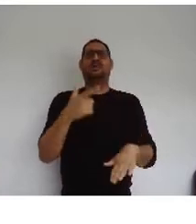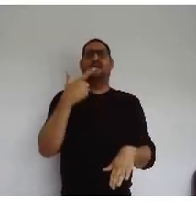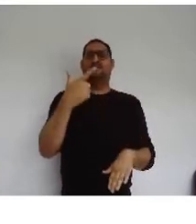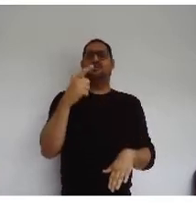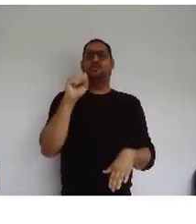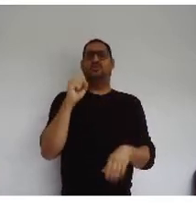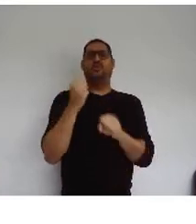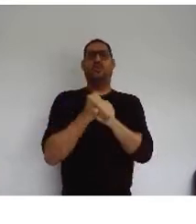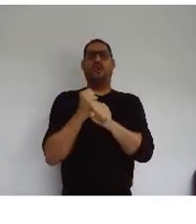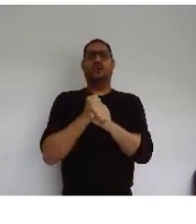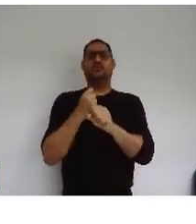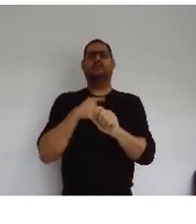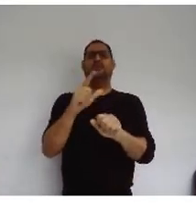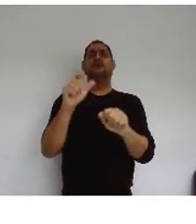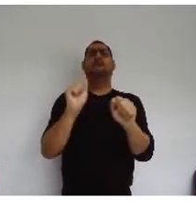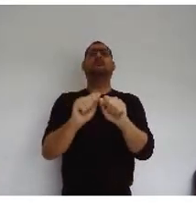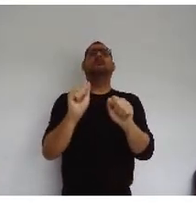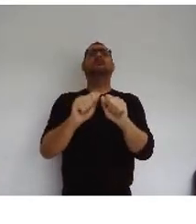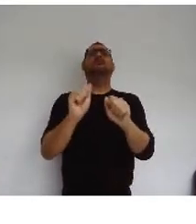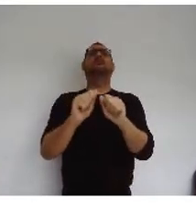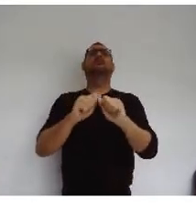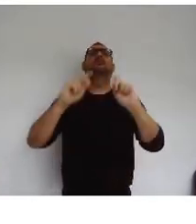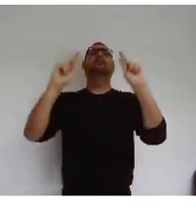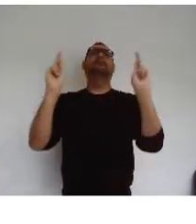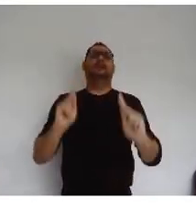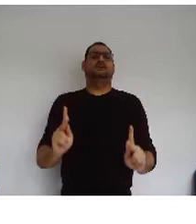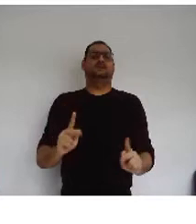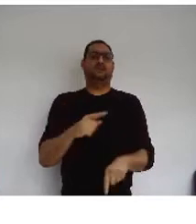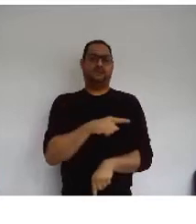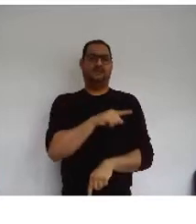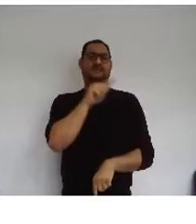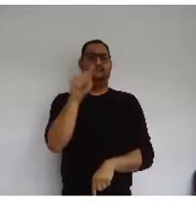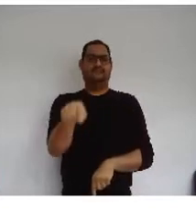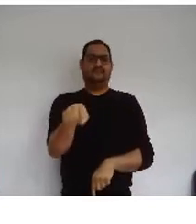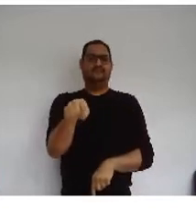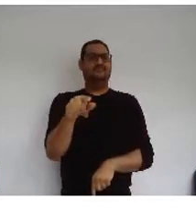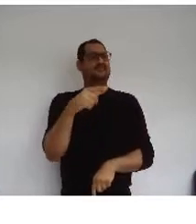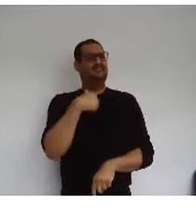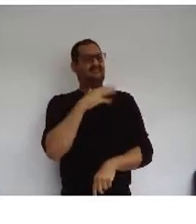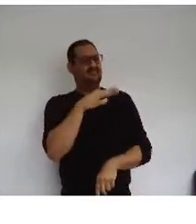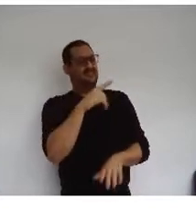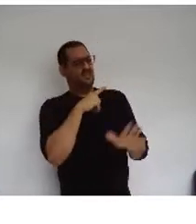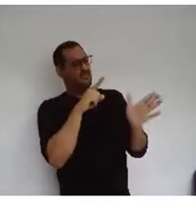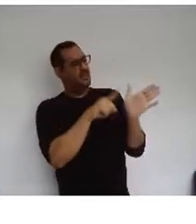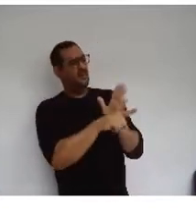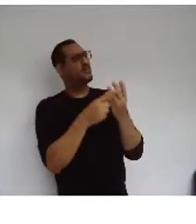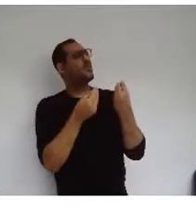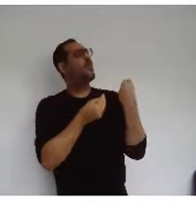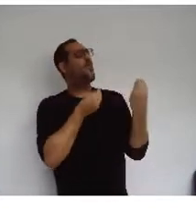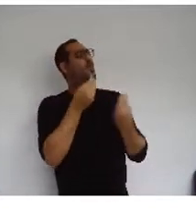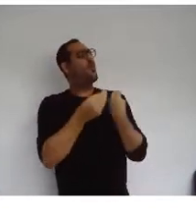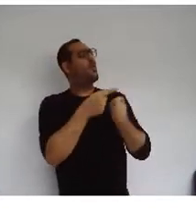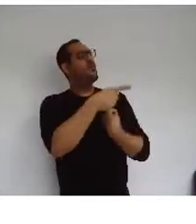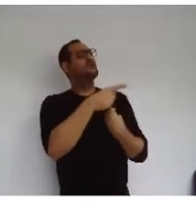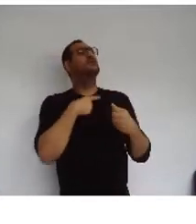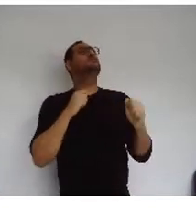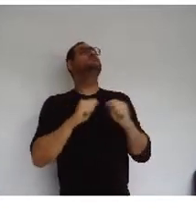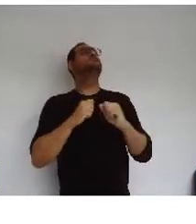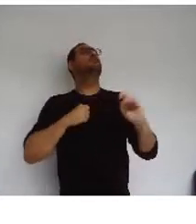realiza sexualmente. Eu pergunto, e como é isso? E como é isso do ponto de vista da